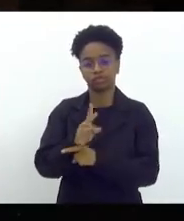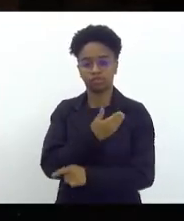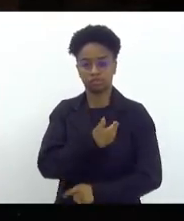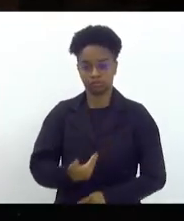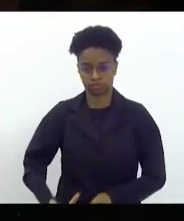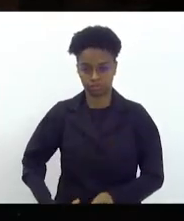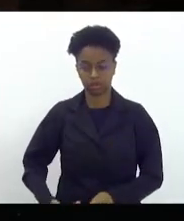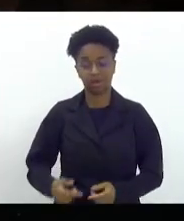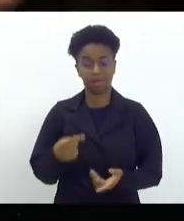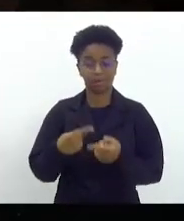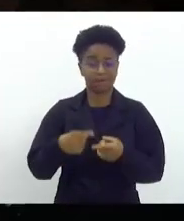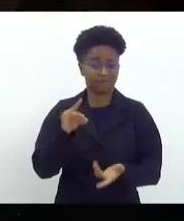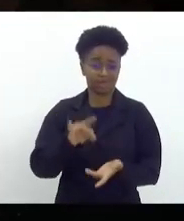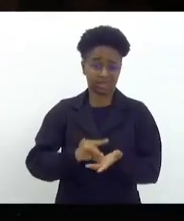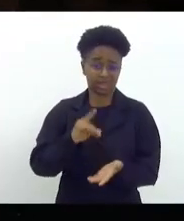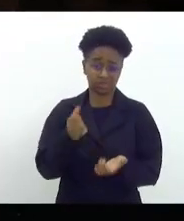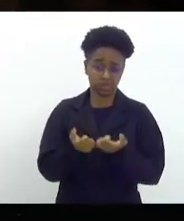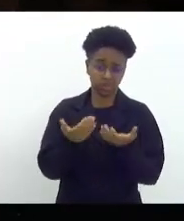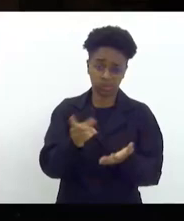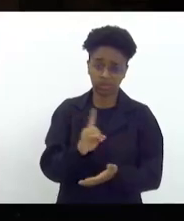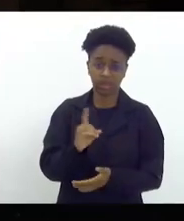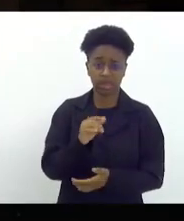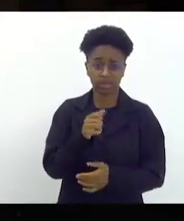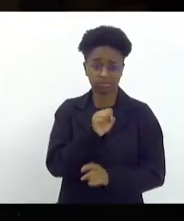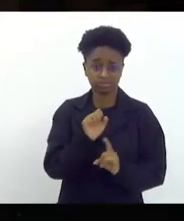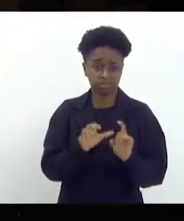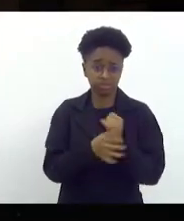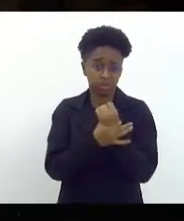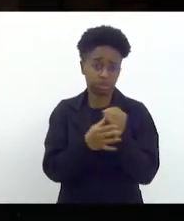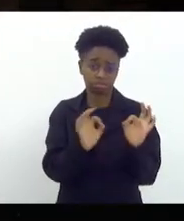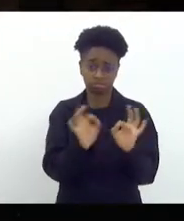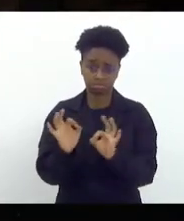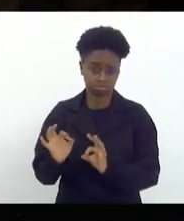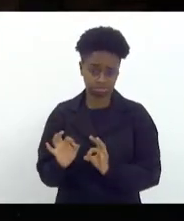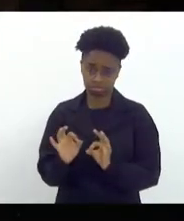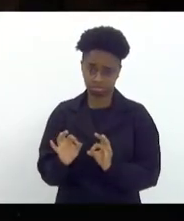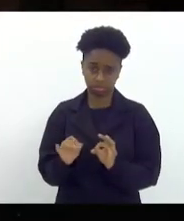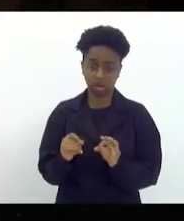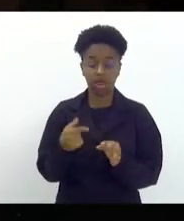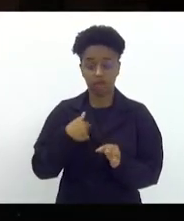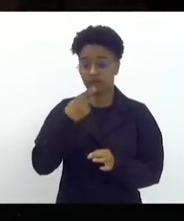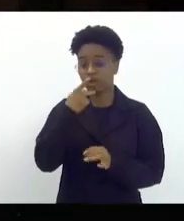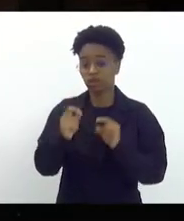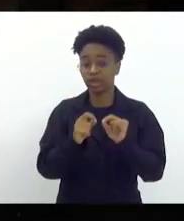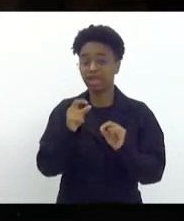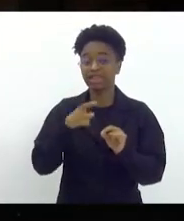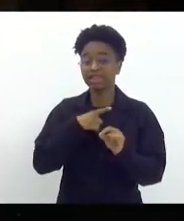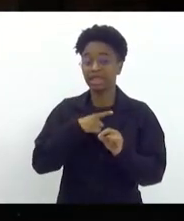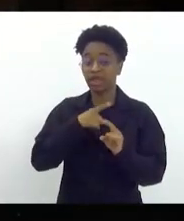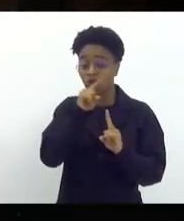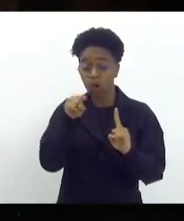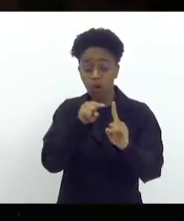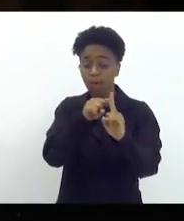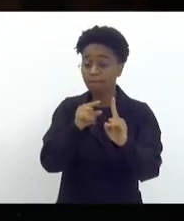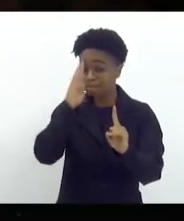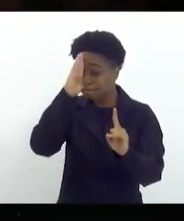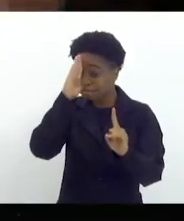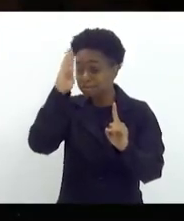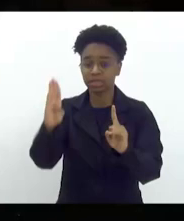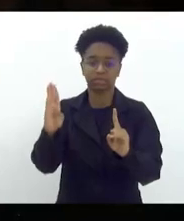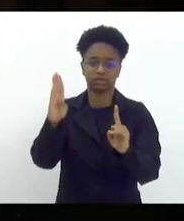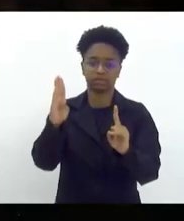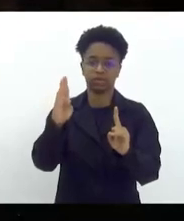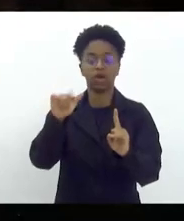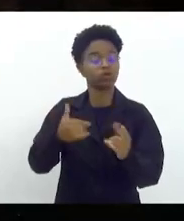segurança pública que na realidade não oferece segurança para ninguém como eu disse vitima tem como alvo prioritário